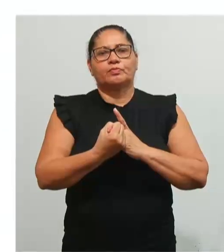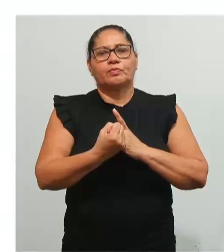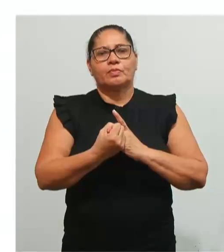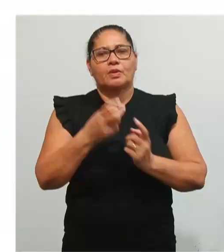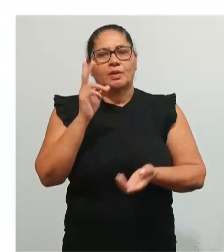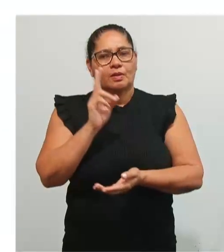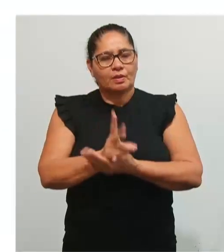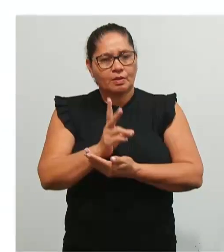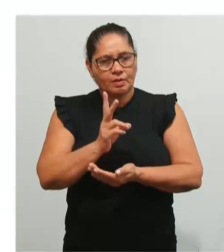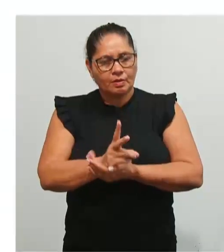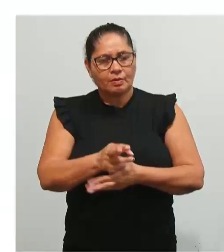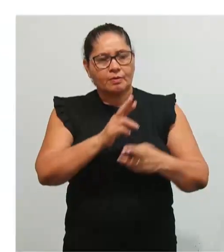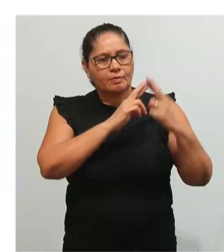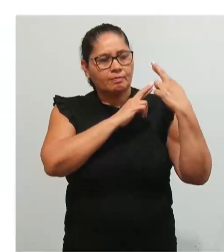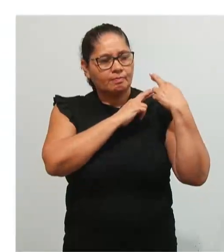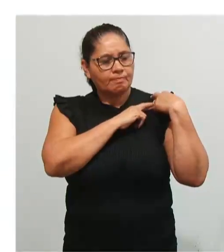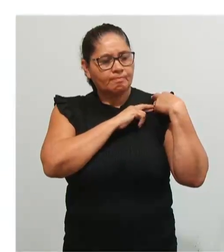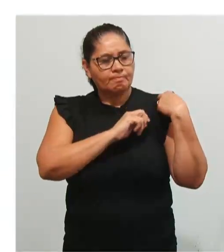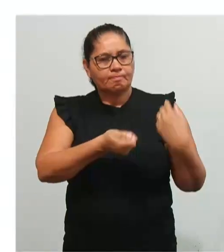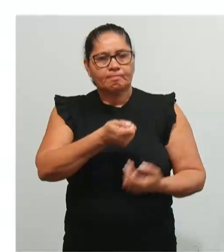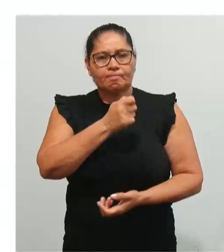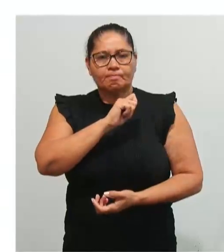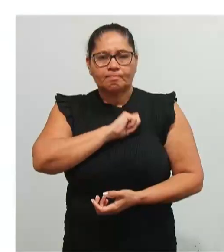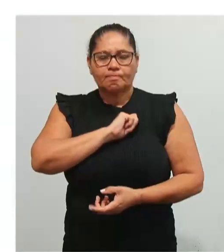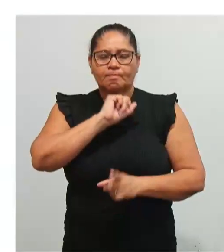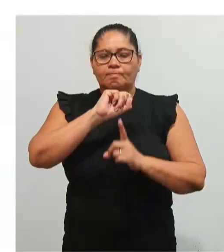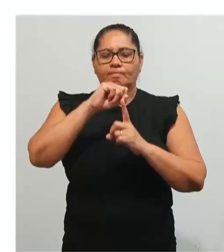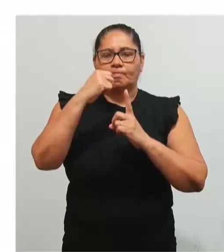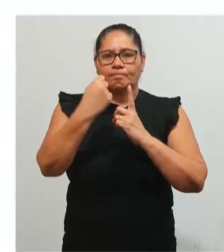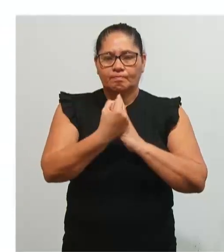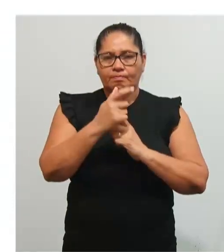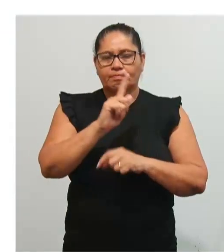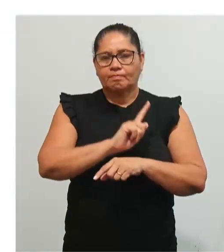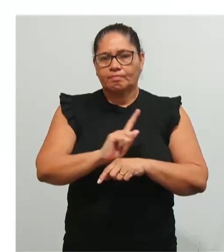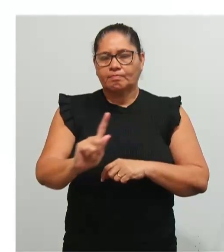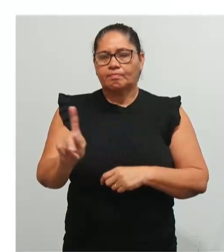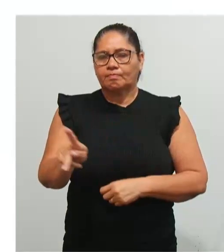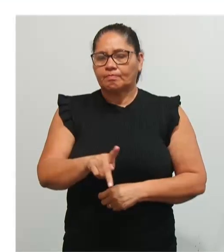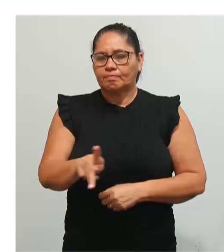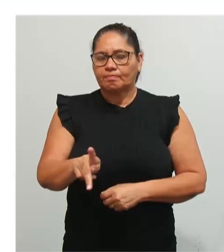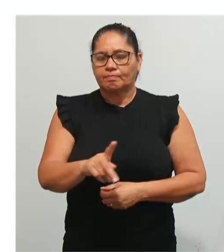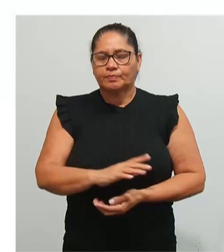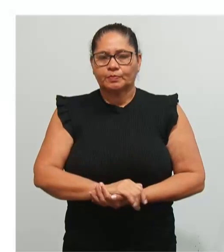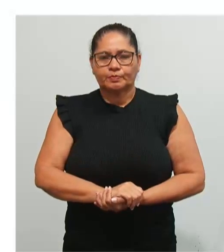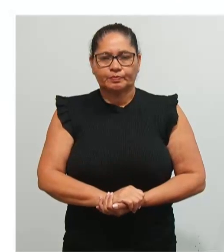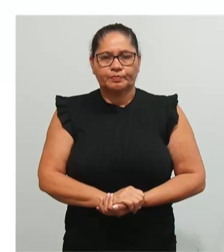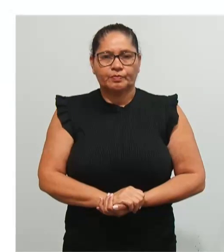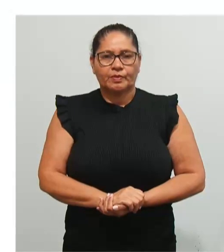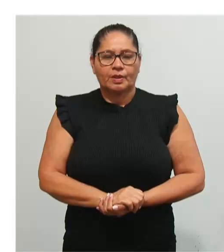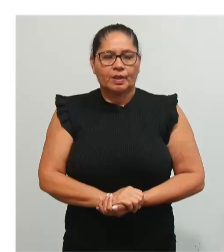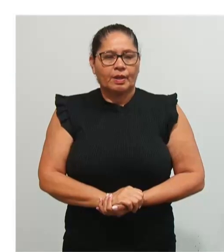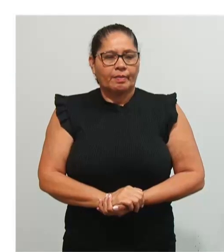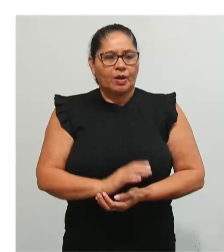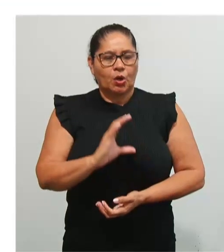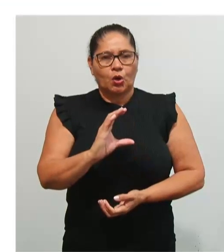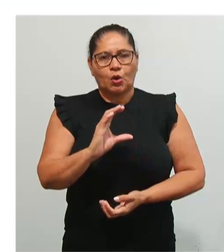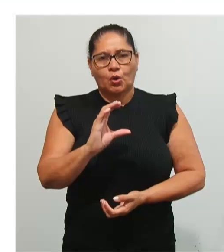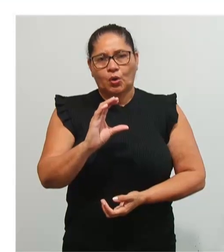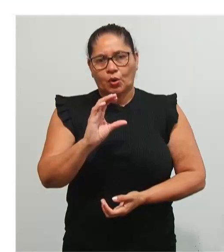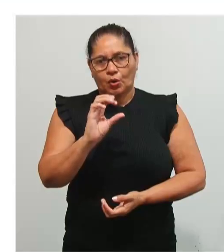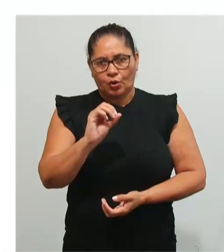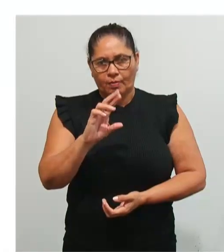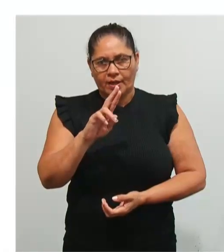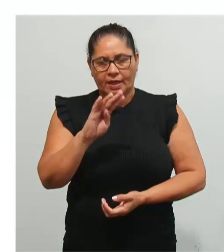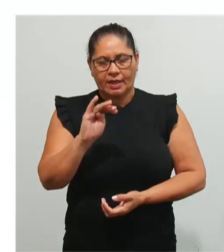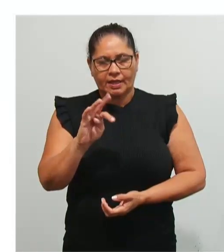consequentemente, aumenta a responsabilidade fiscal e social dos gestores públicos. Para Courbary, a boa governança pública